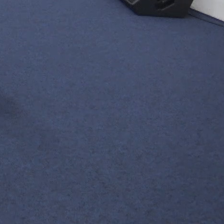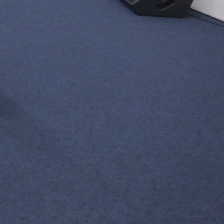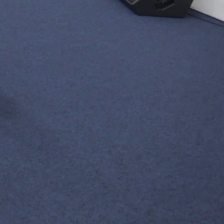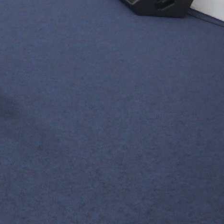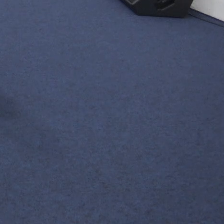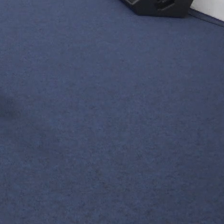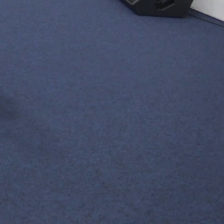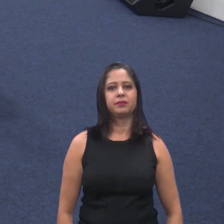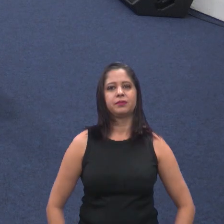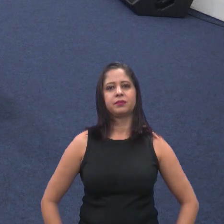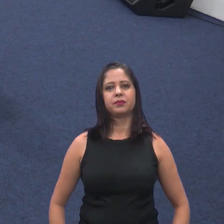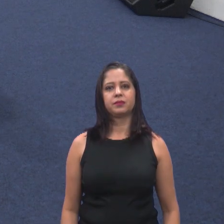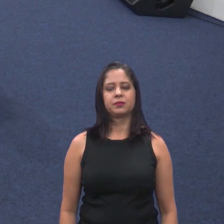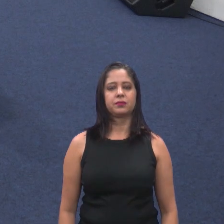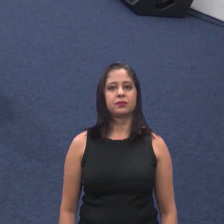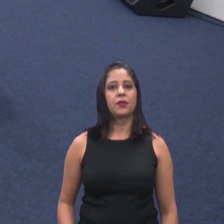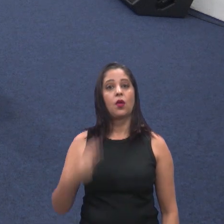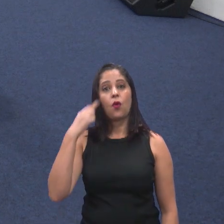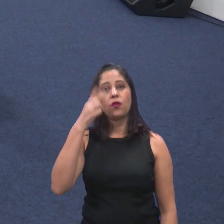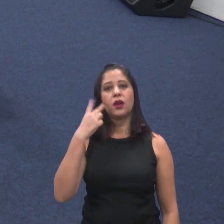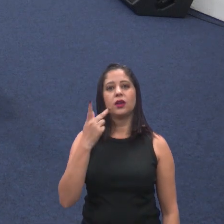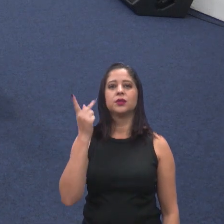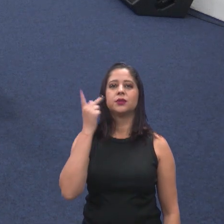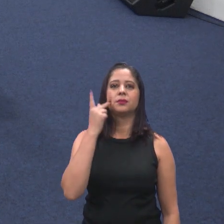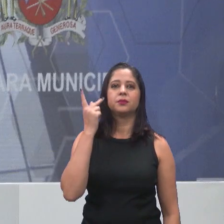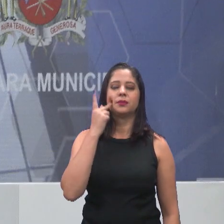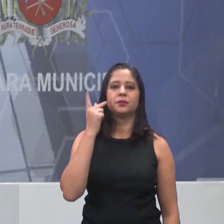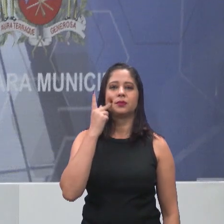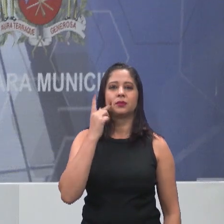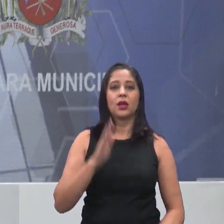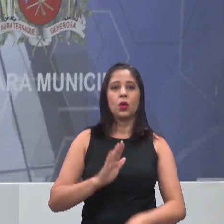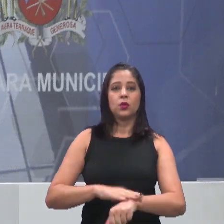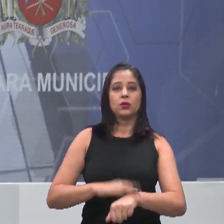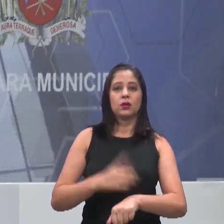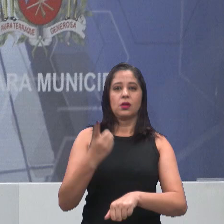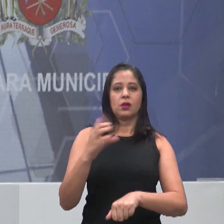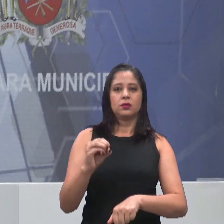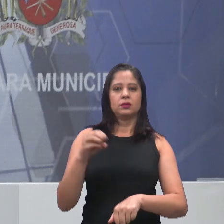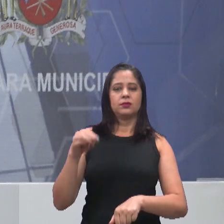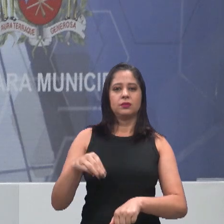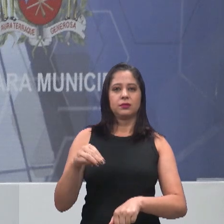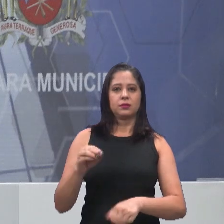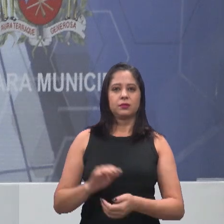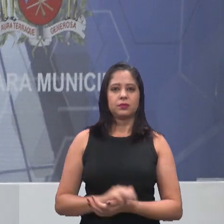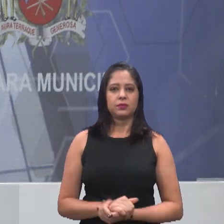Com a palavra, o vereador Renato Santiago, com o tempo de 10 minutos.